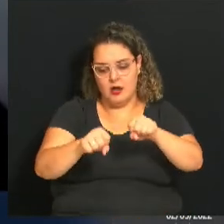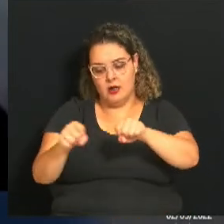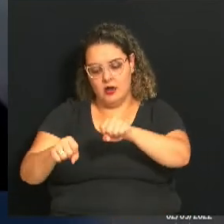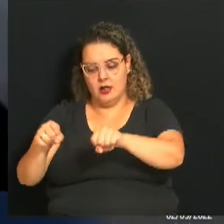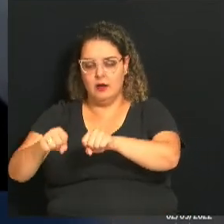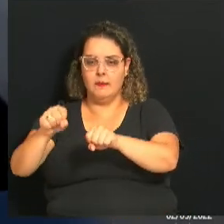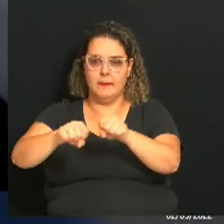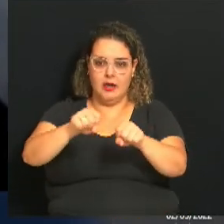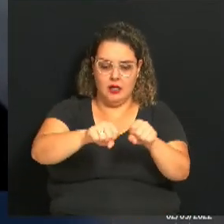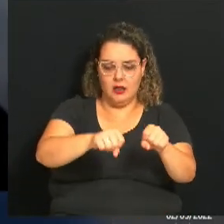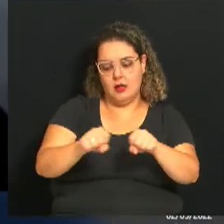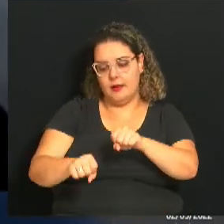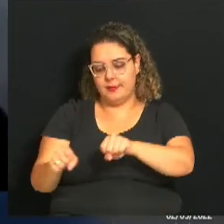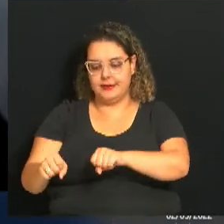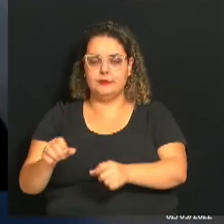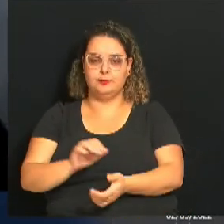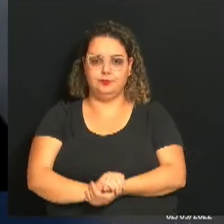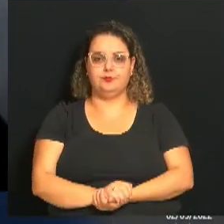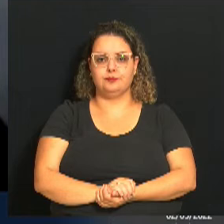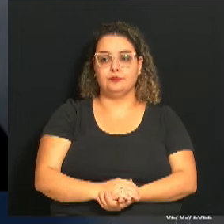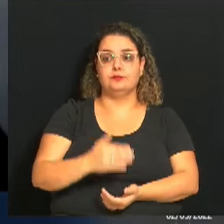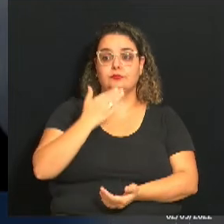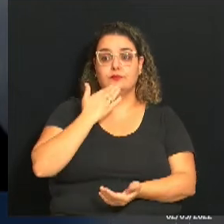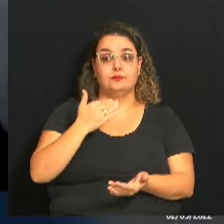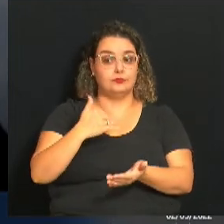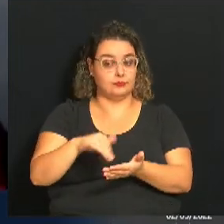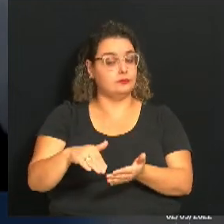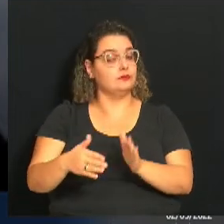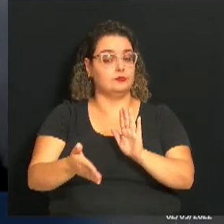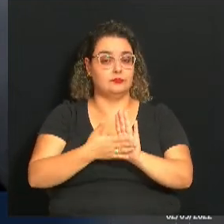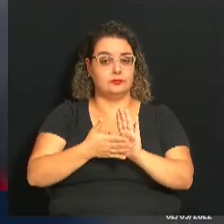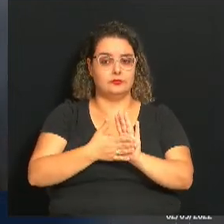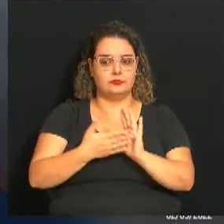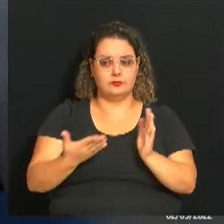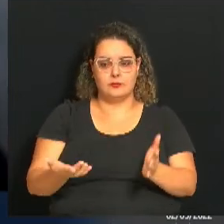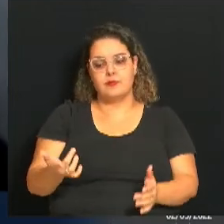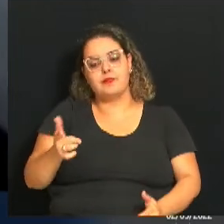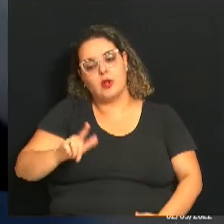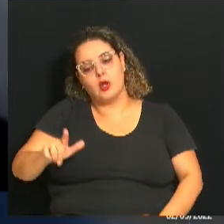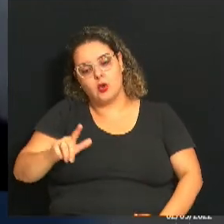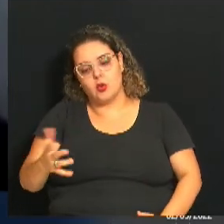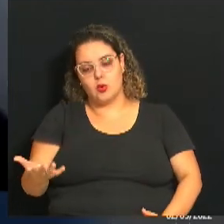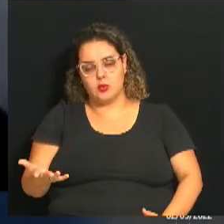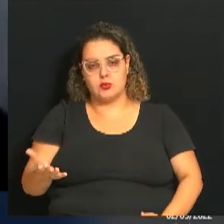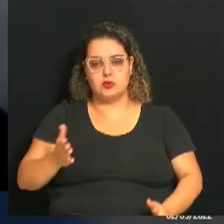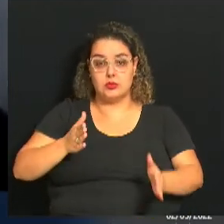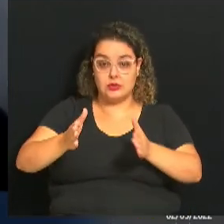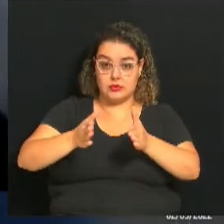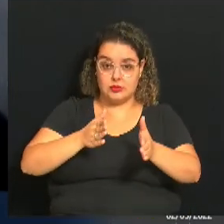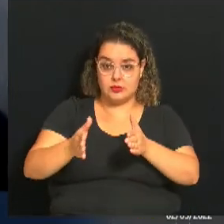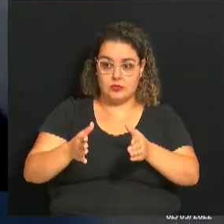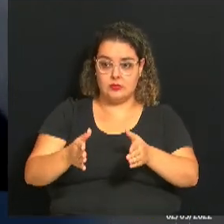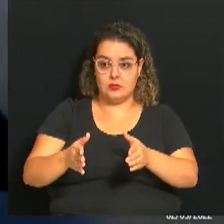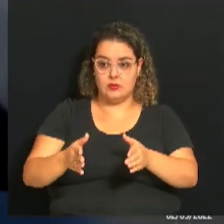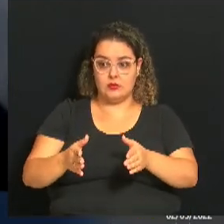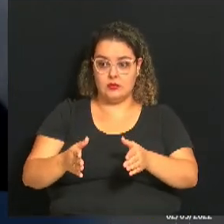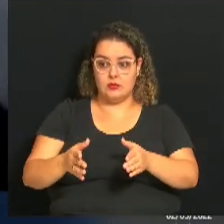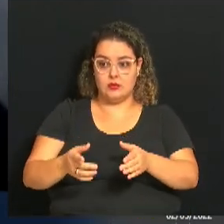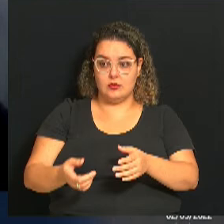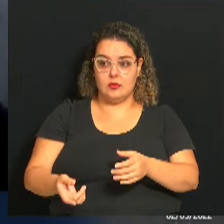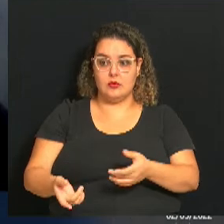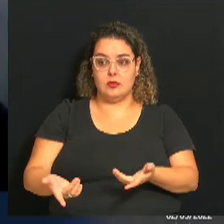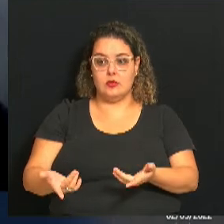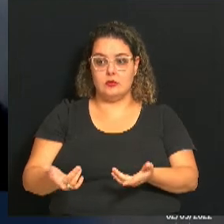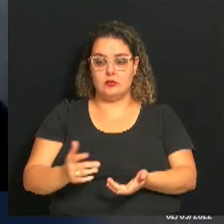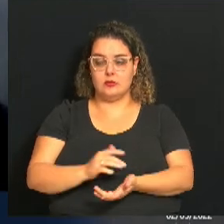gente pediu para as secretarias trazerem essas propostas. Óbvio que, a partir do momento que a gente fizer esse feedback de retorno, né,